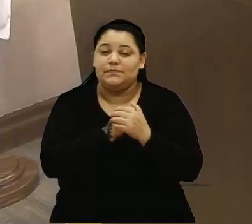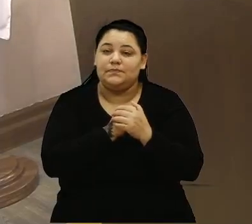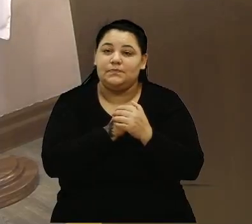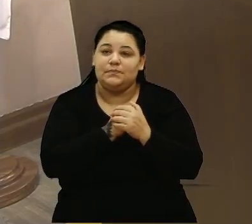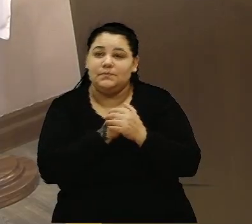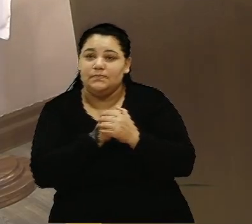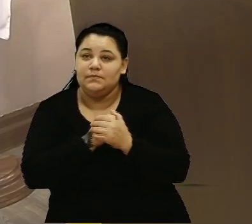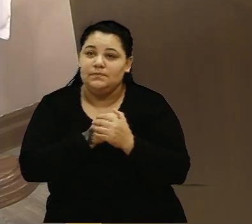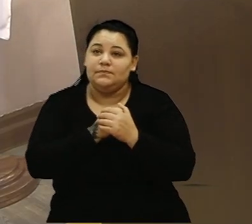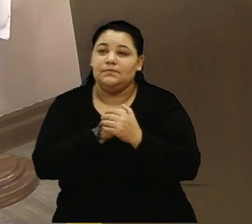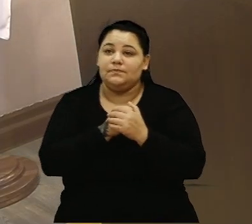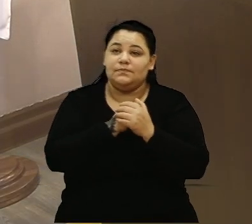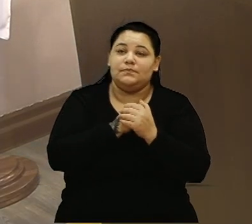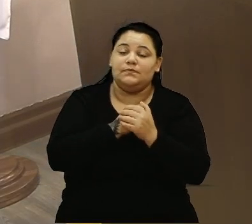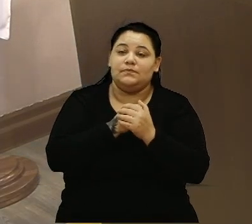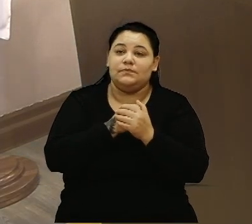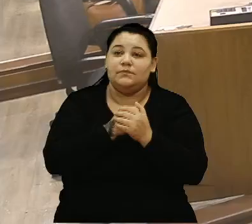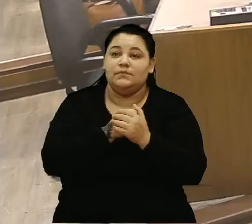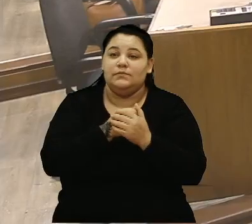palavra, vereador Sandro Fantinel.